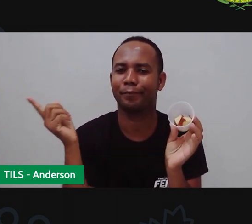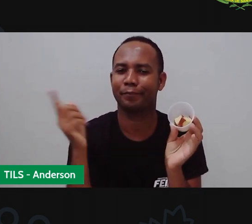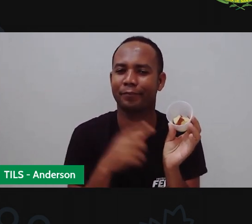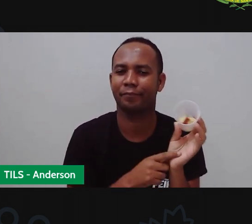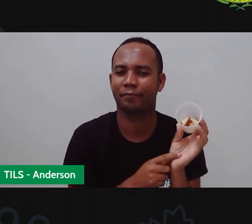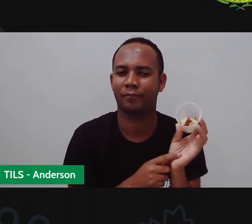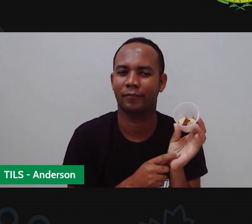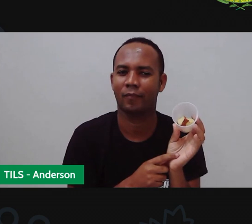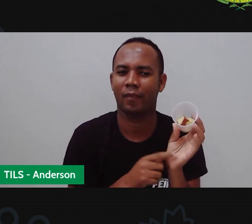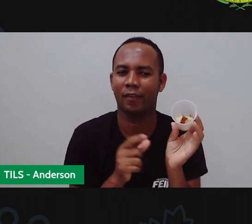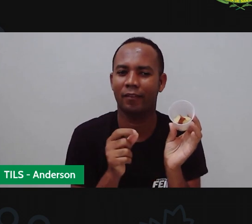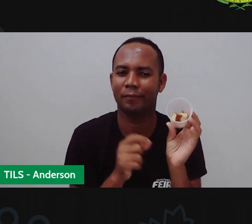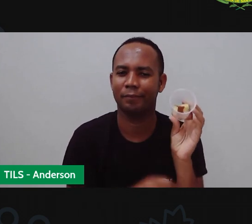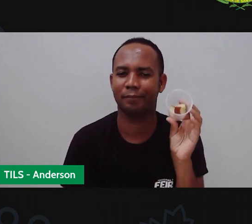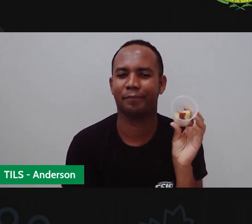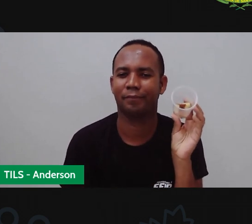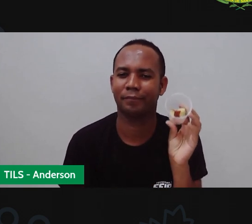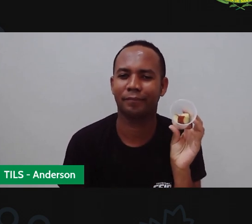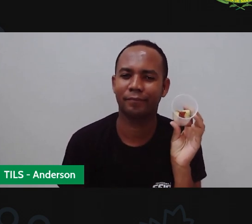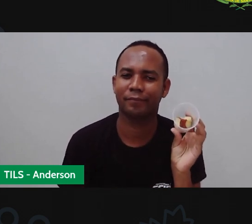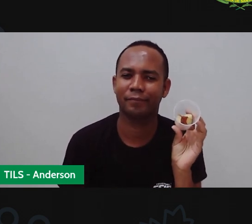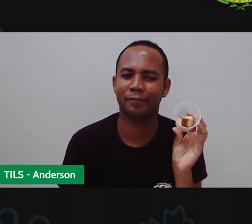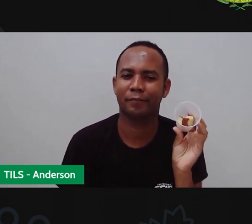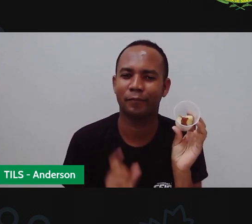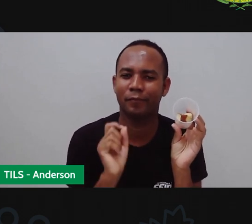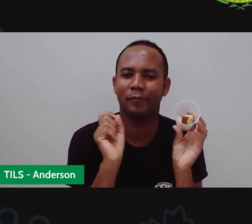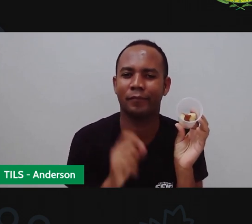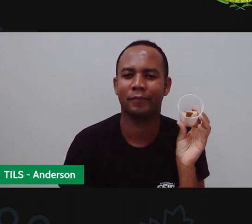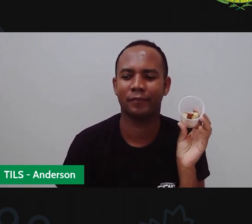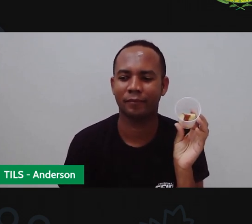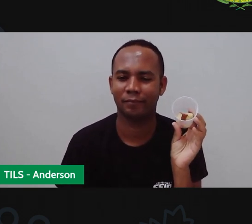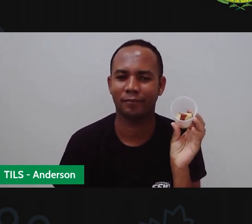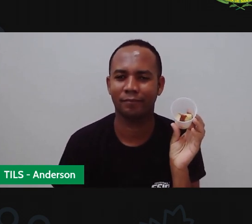mas... Ai, isso aqui... É...